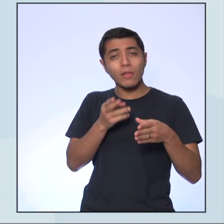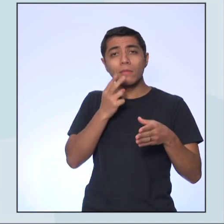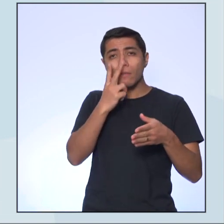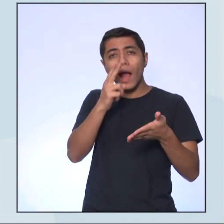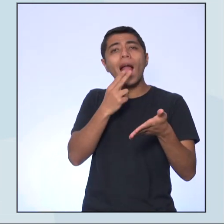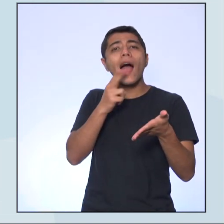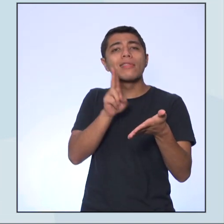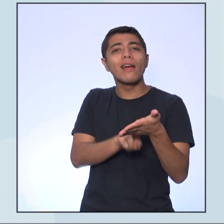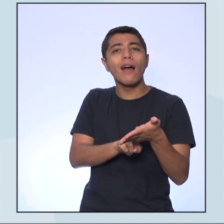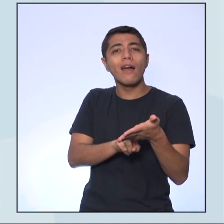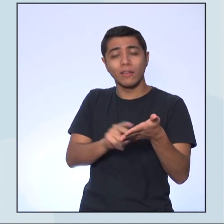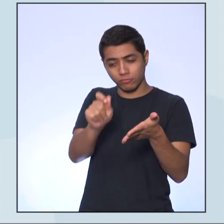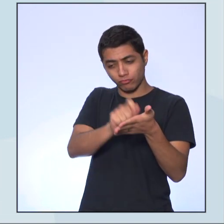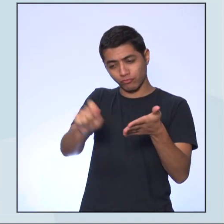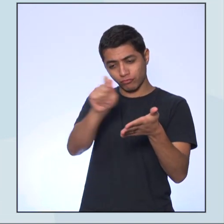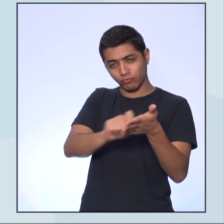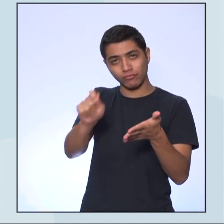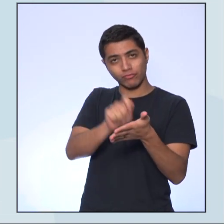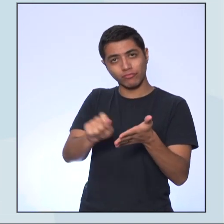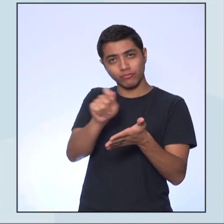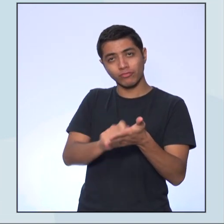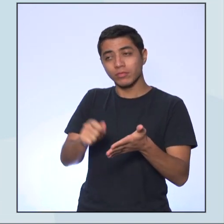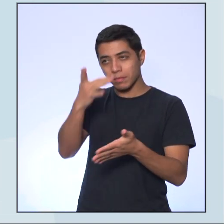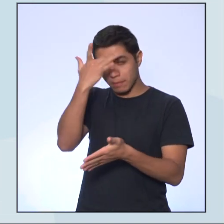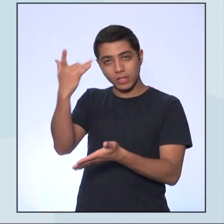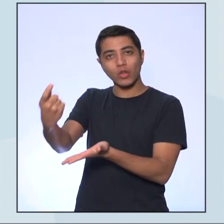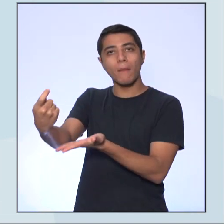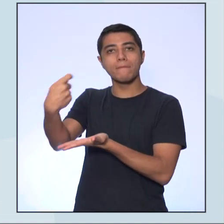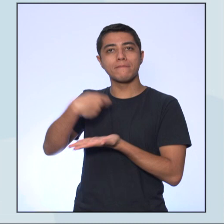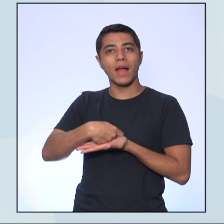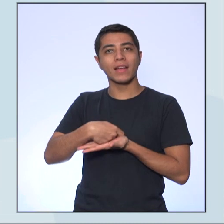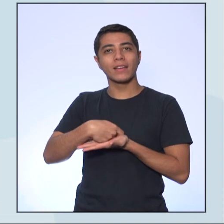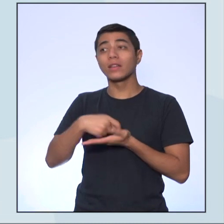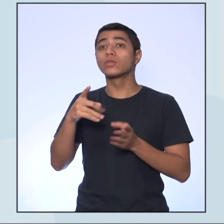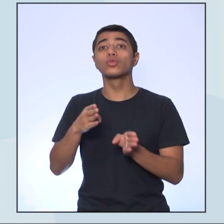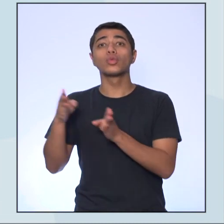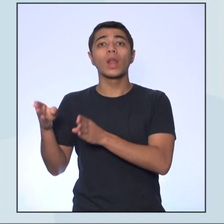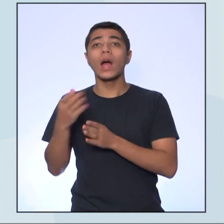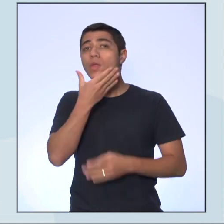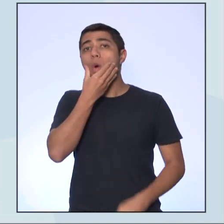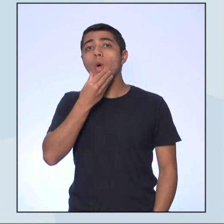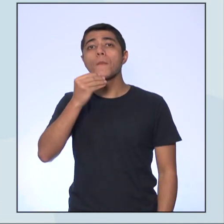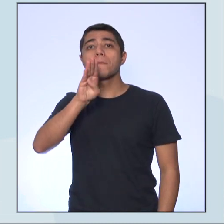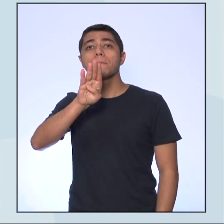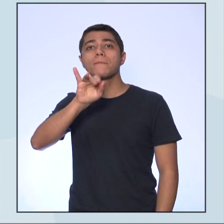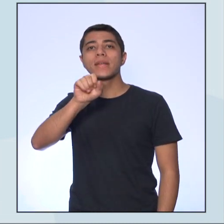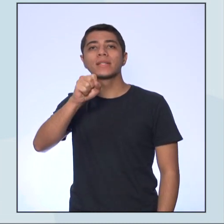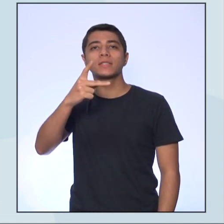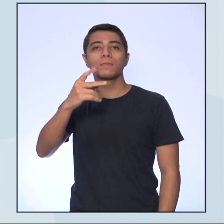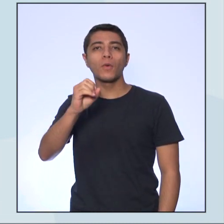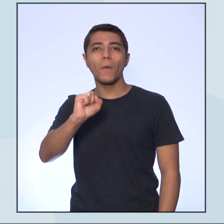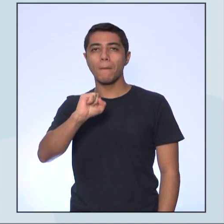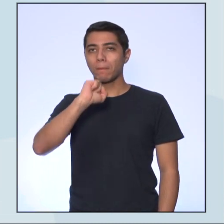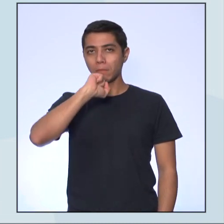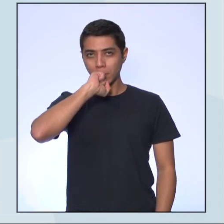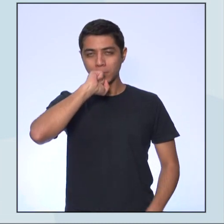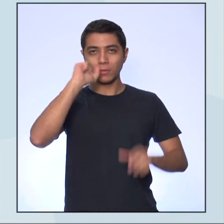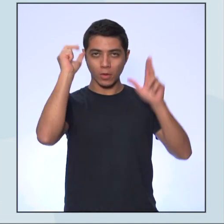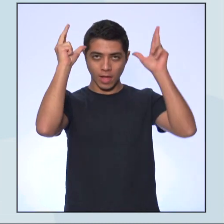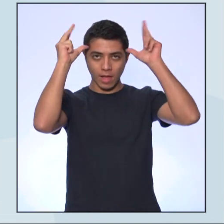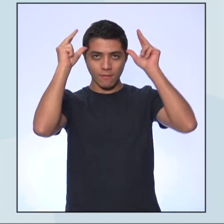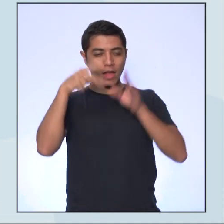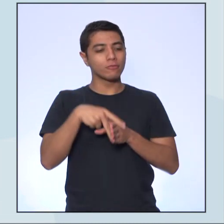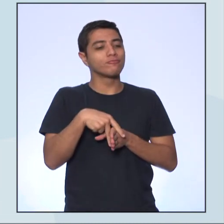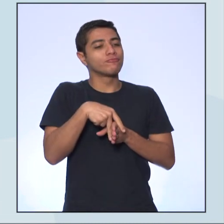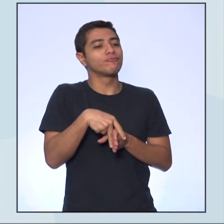para o fiel, né? E aí está chegando o bispo a cavalo meio que para já recolher o dinheiro da venda, né?